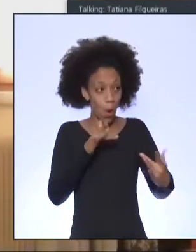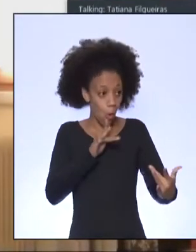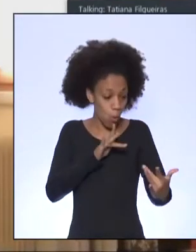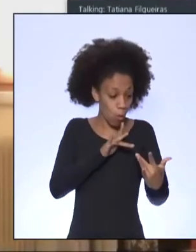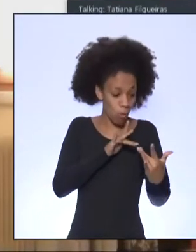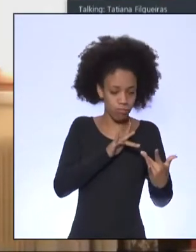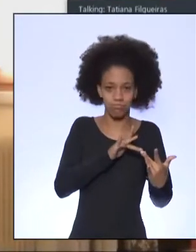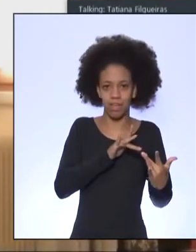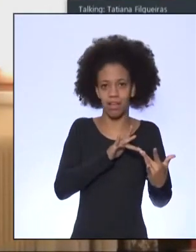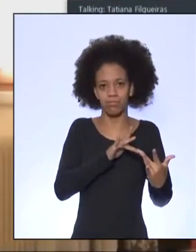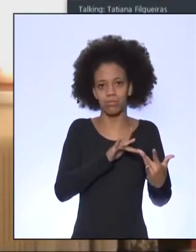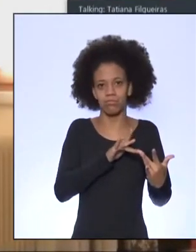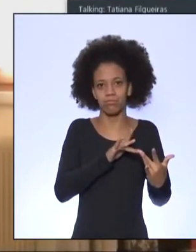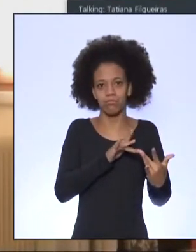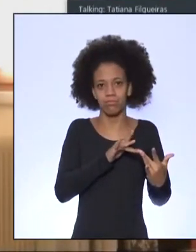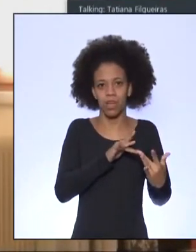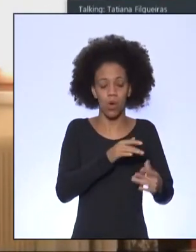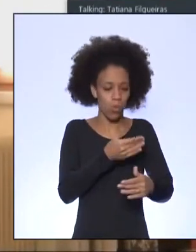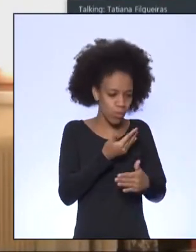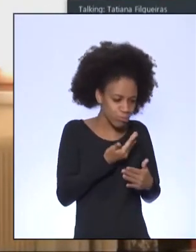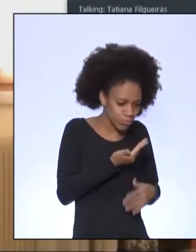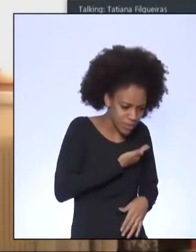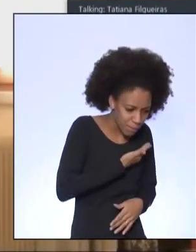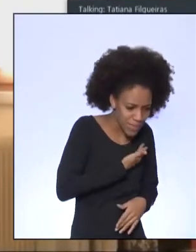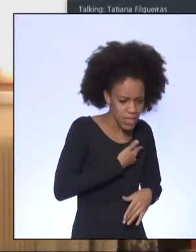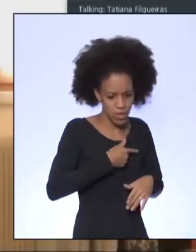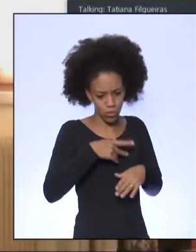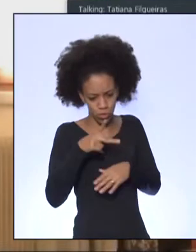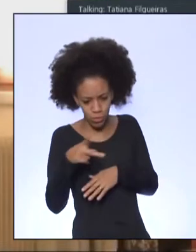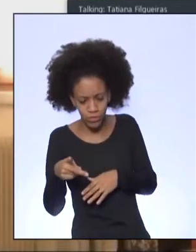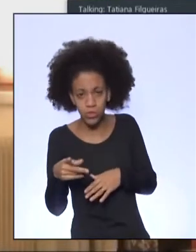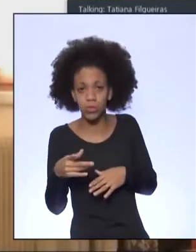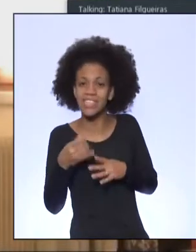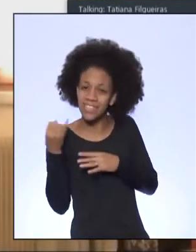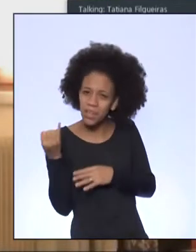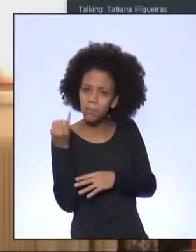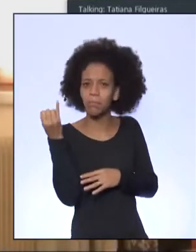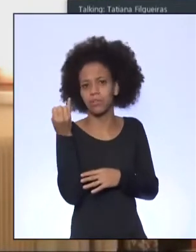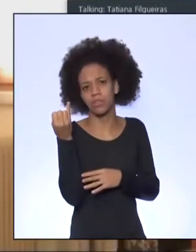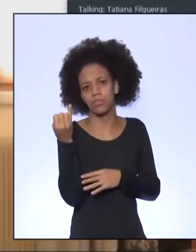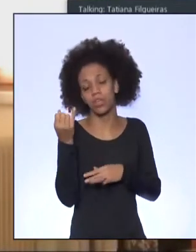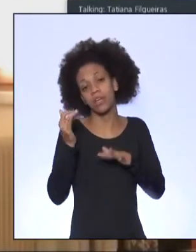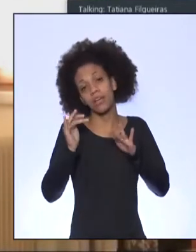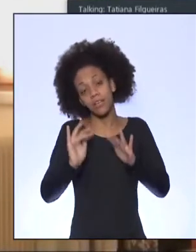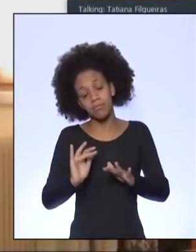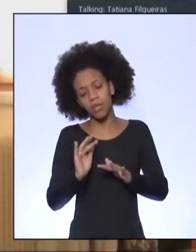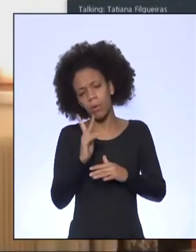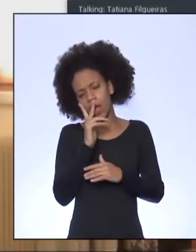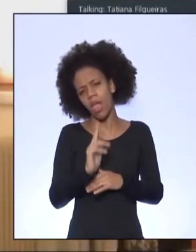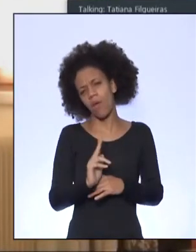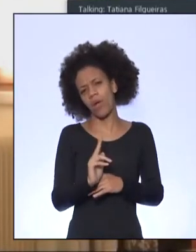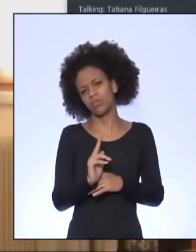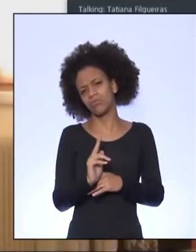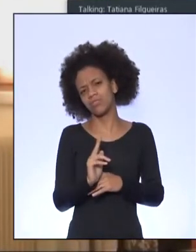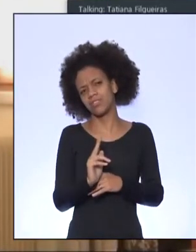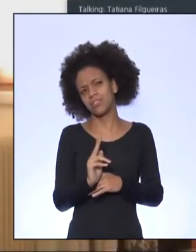o professor. Esse espaço presencial, ele é muito importante. Então, eu acho que